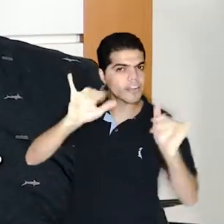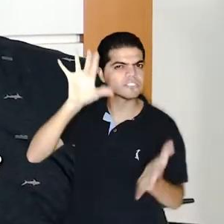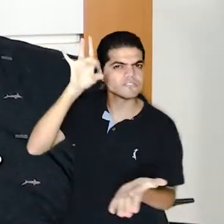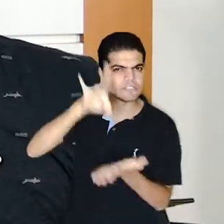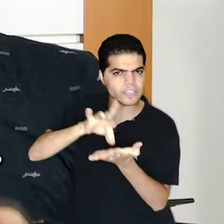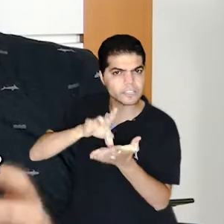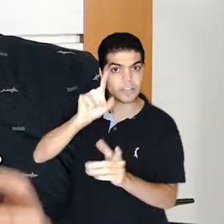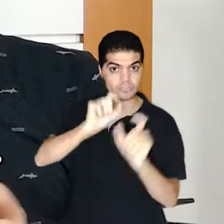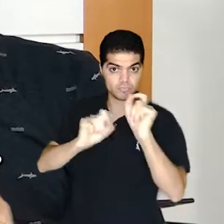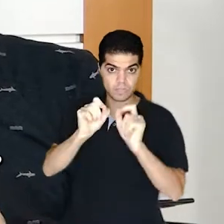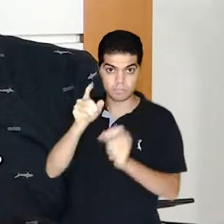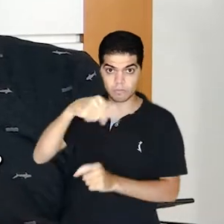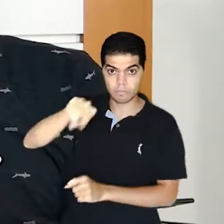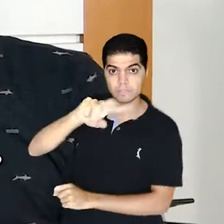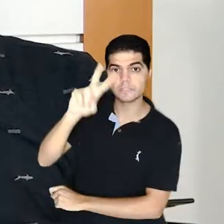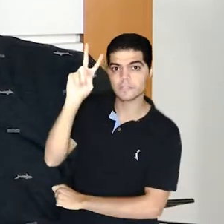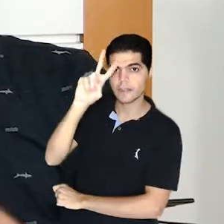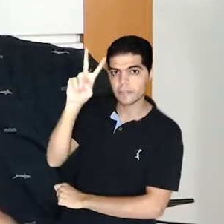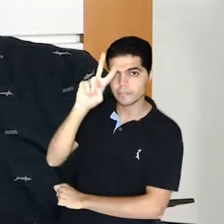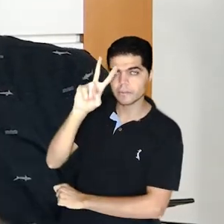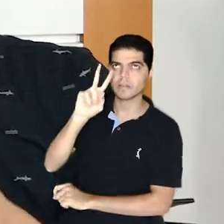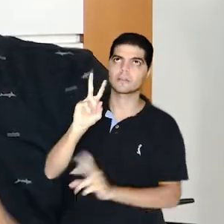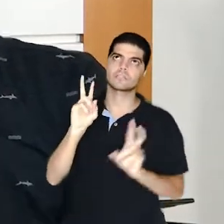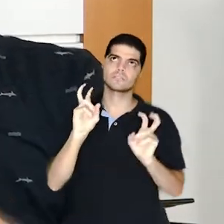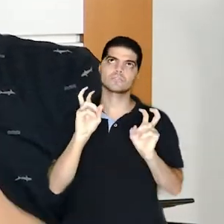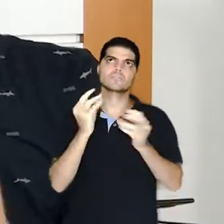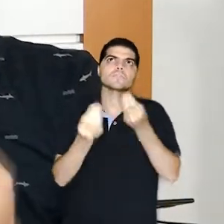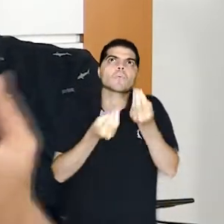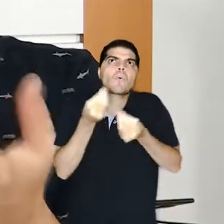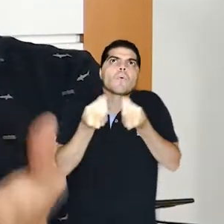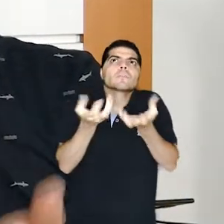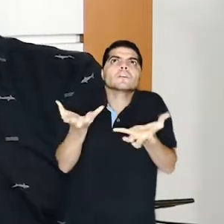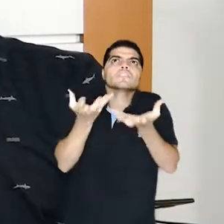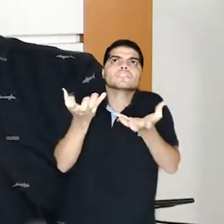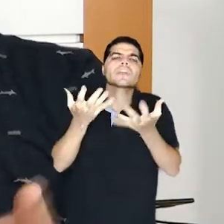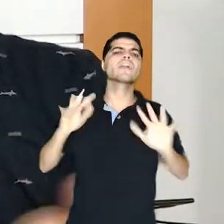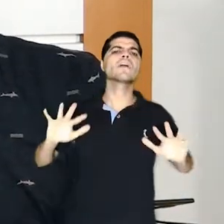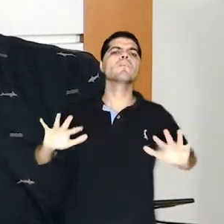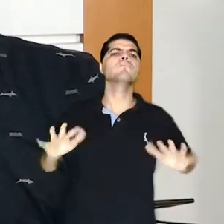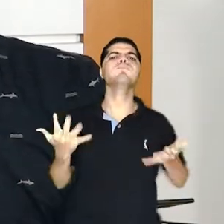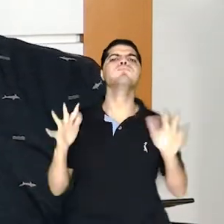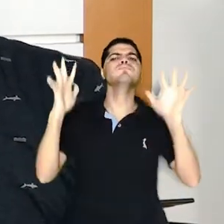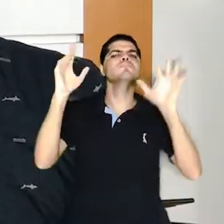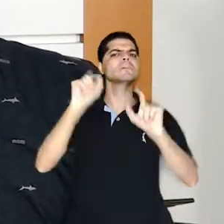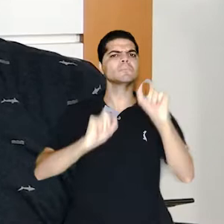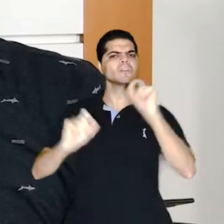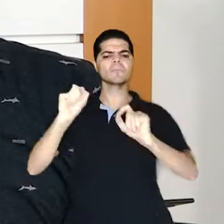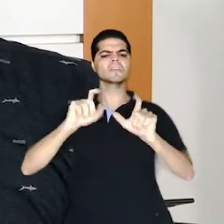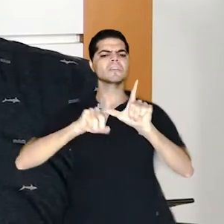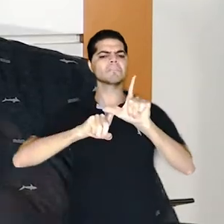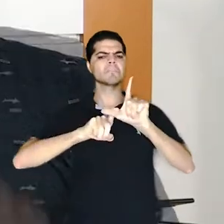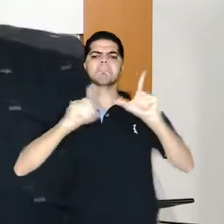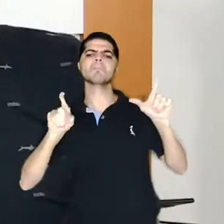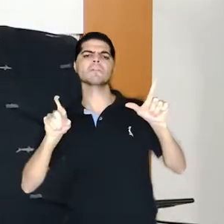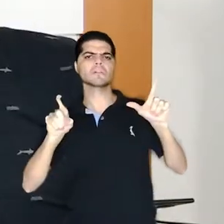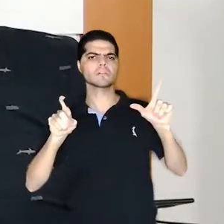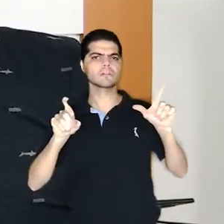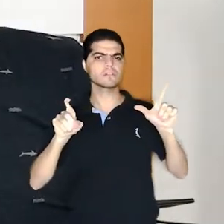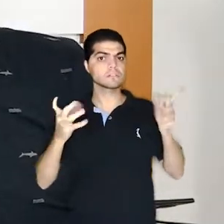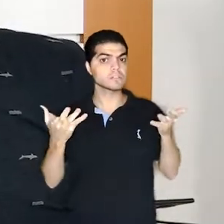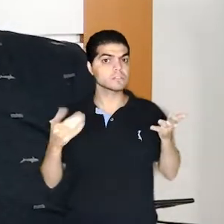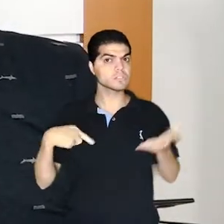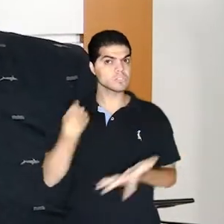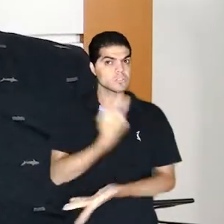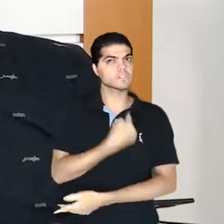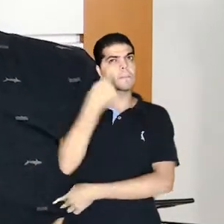nessa memória? E, a partir disso, o que a gente quer comemorar em relação à nossa independência? Será que a gente vai